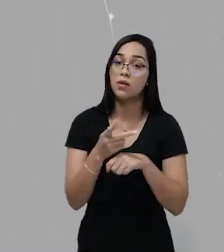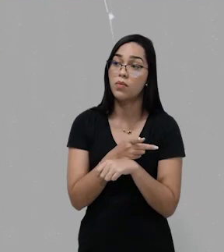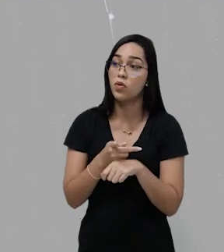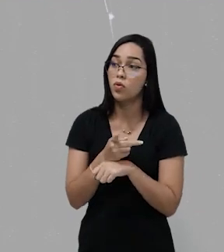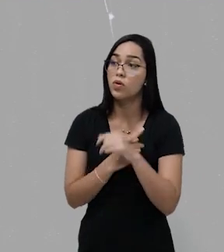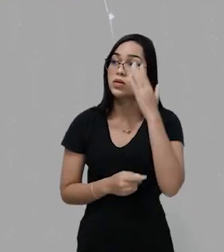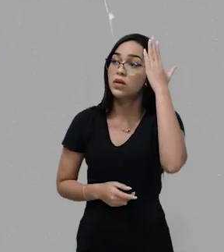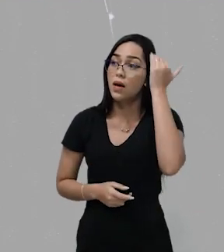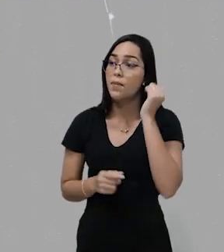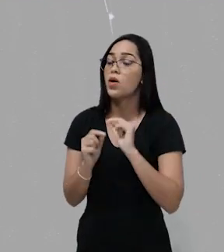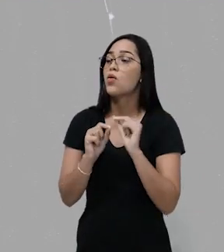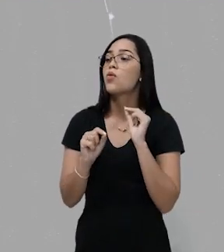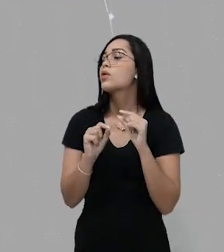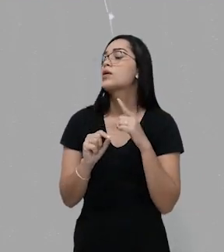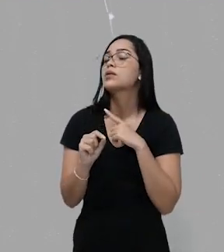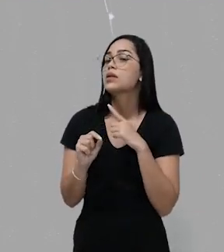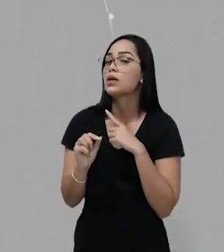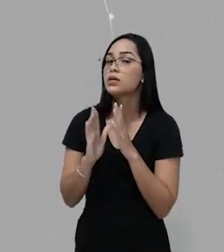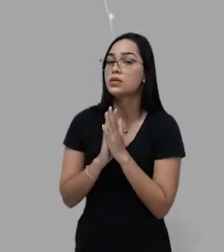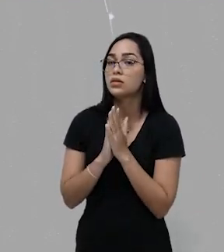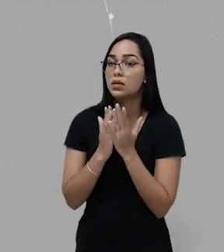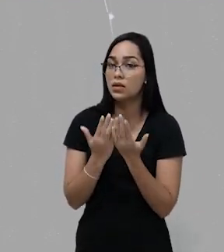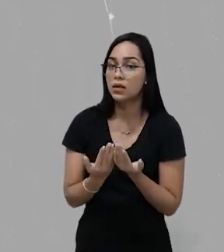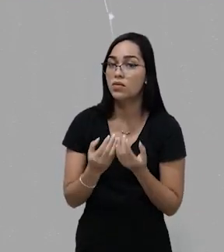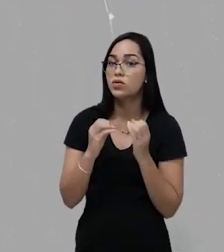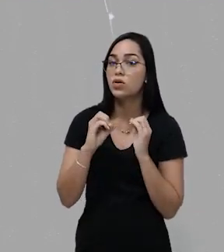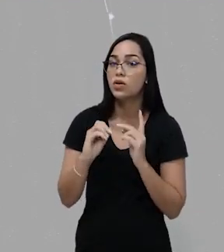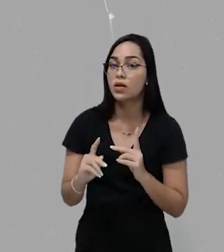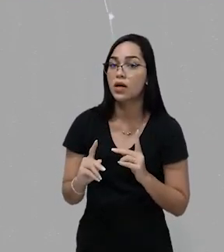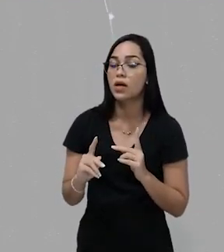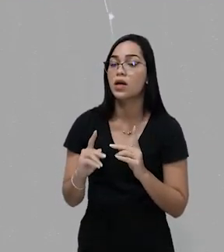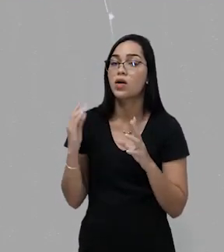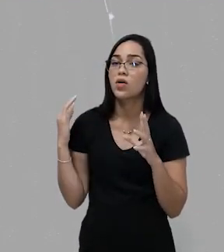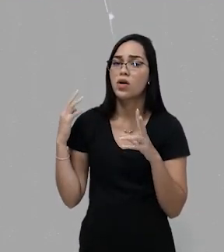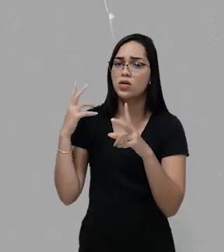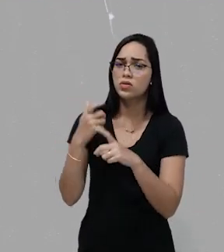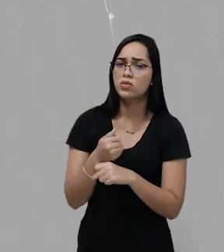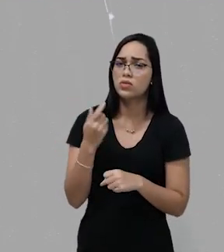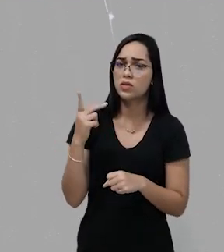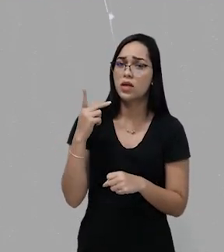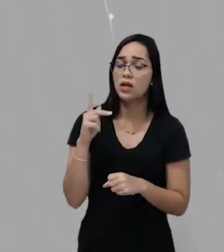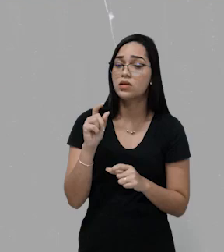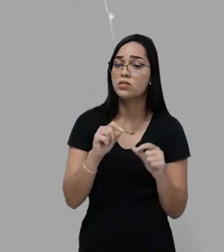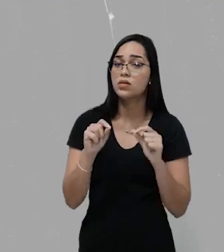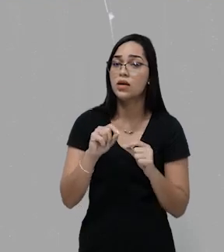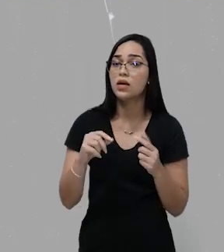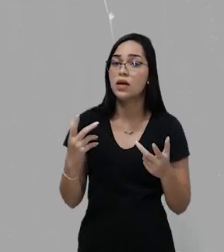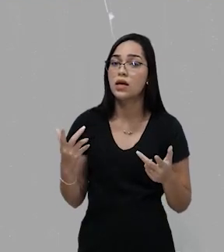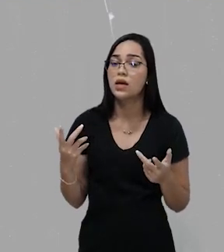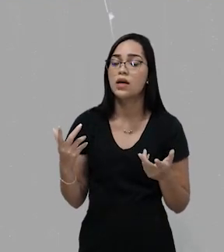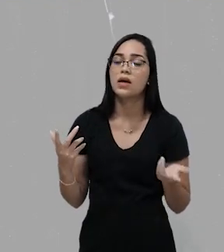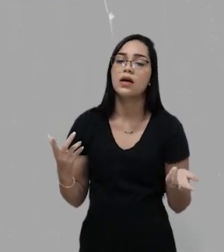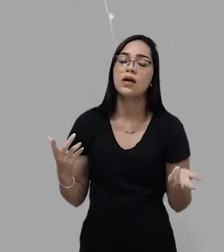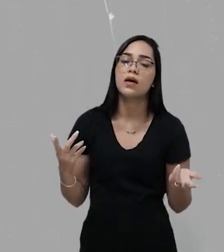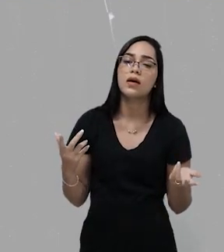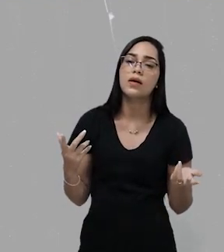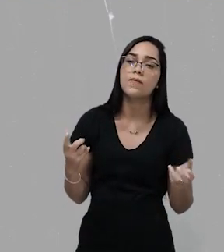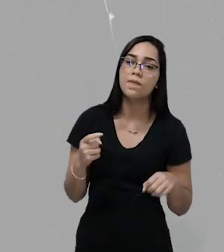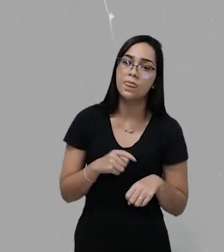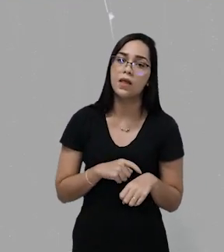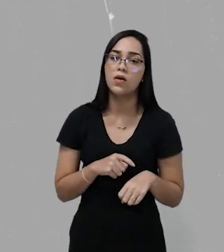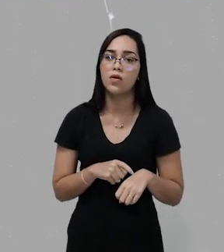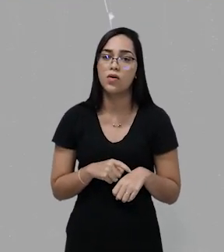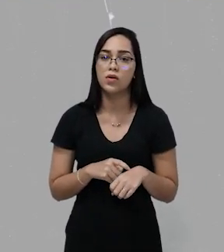procure saber do que tratam essas obras, o resumo delas, para você não ficar de fora na hora